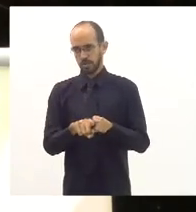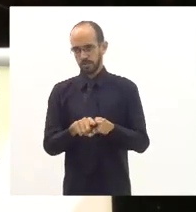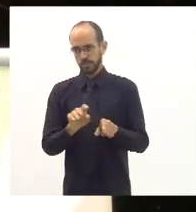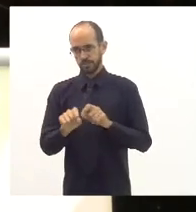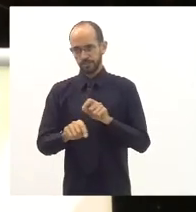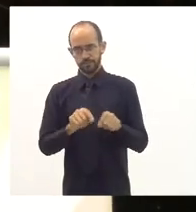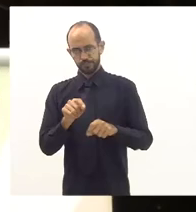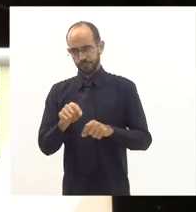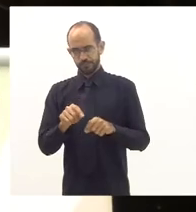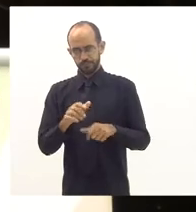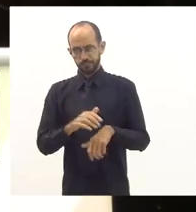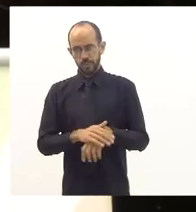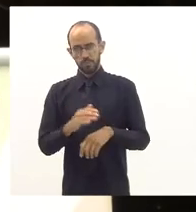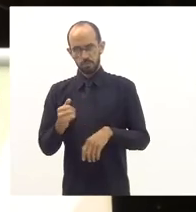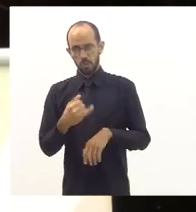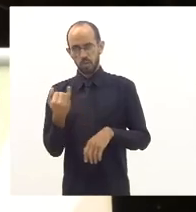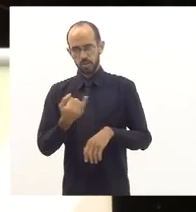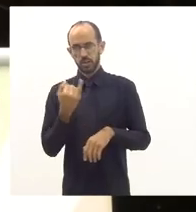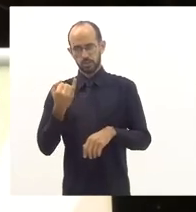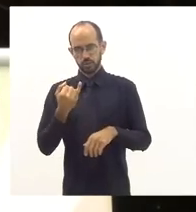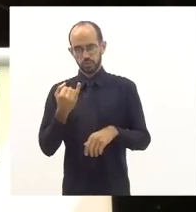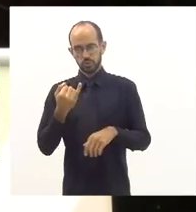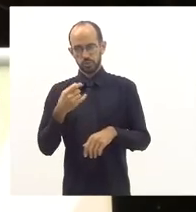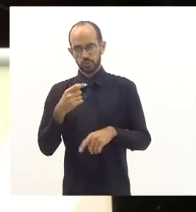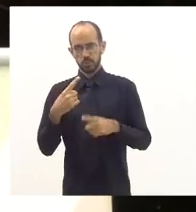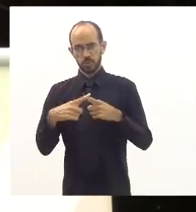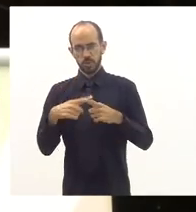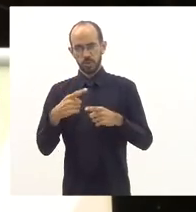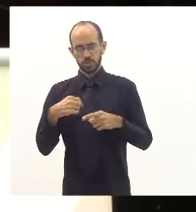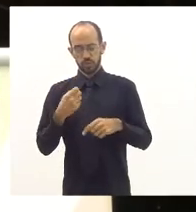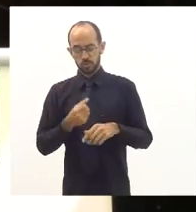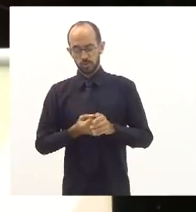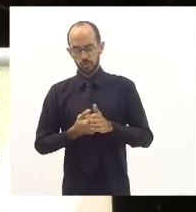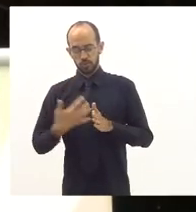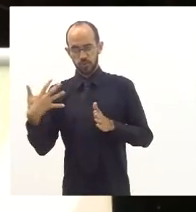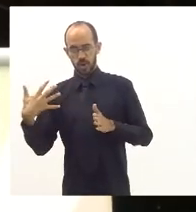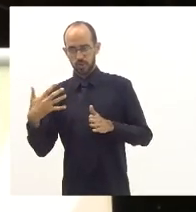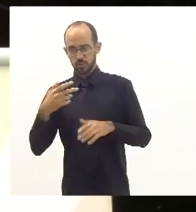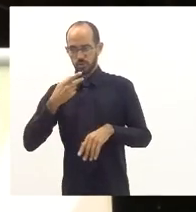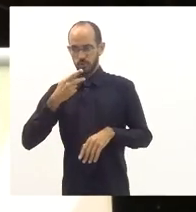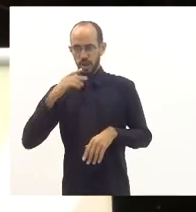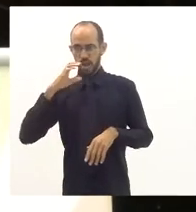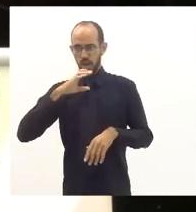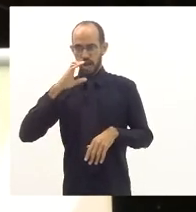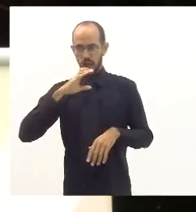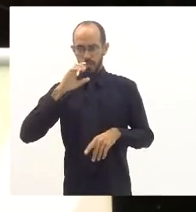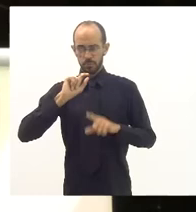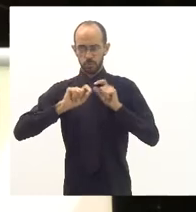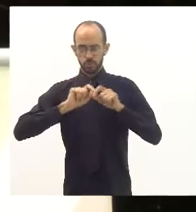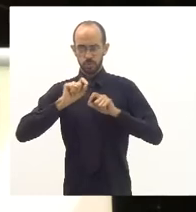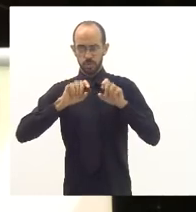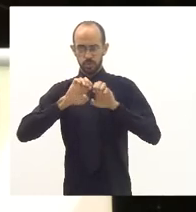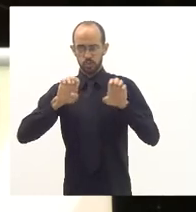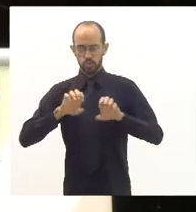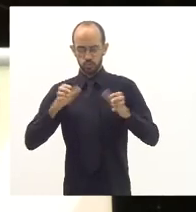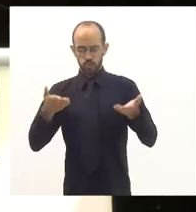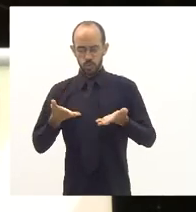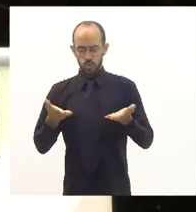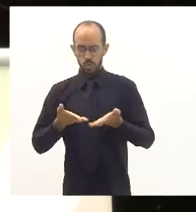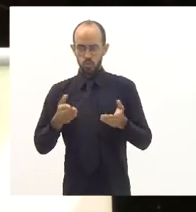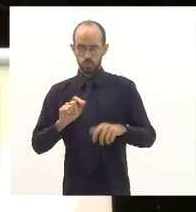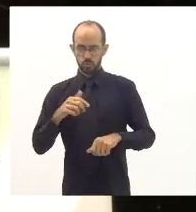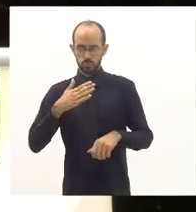Eu acho importante, já que somos muitos hoje aqui, eu falar rapidamente sobre a estrutura que eu atualmente